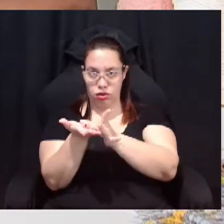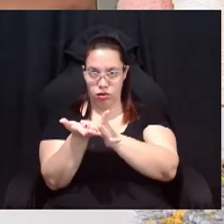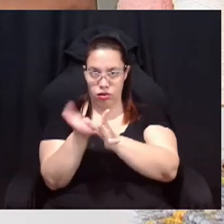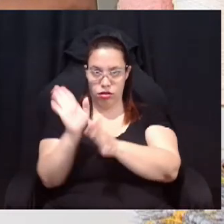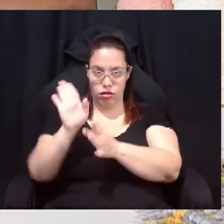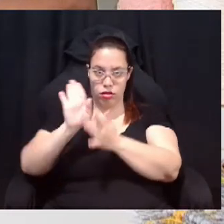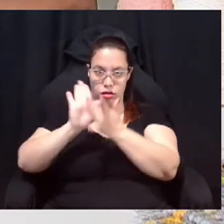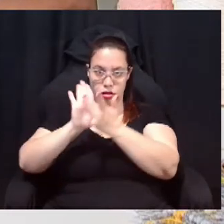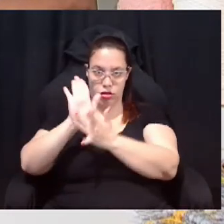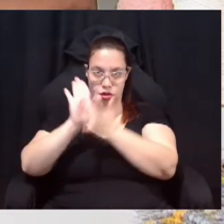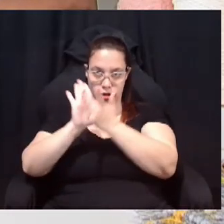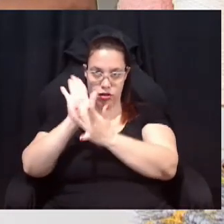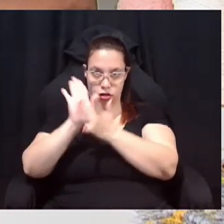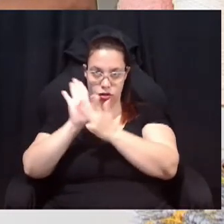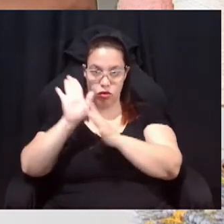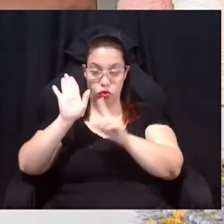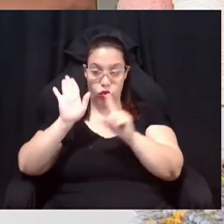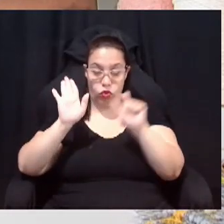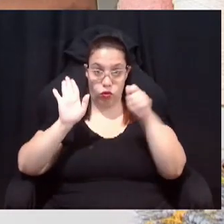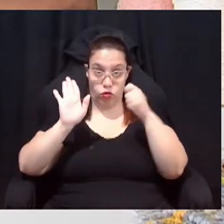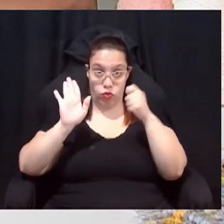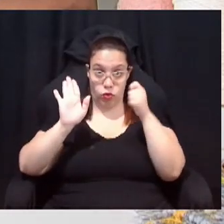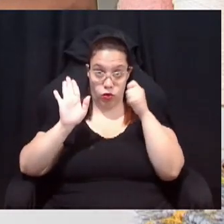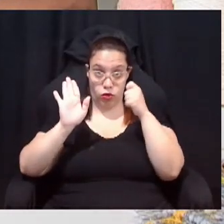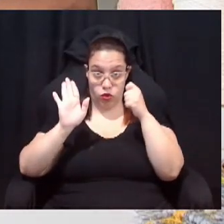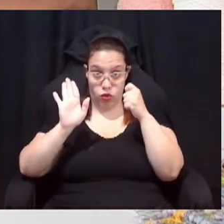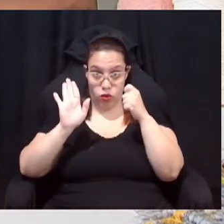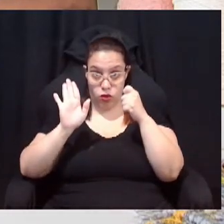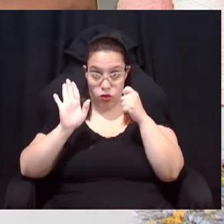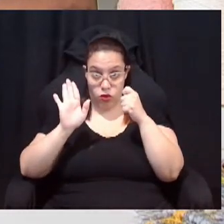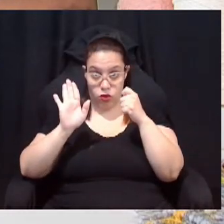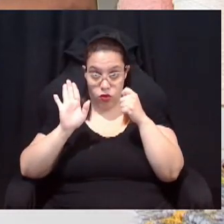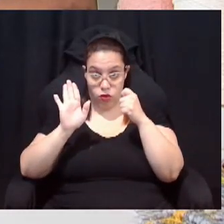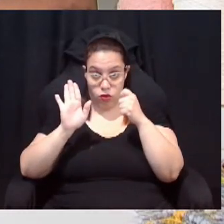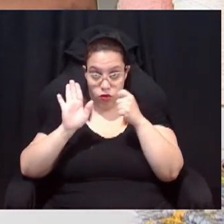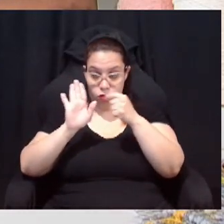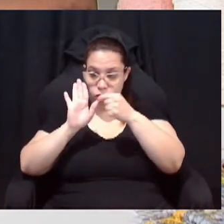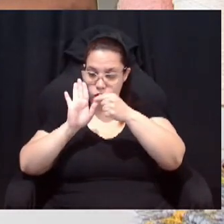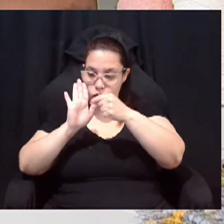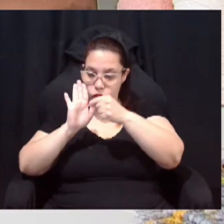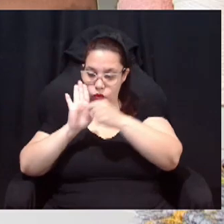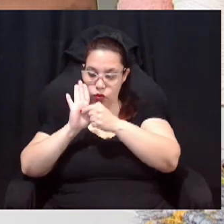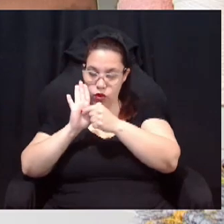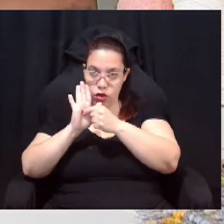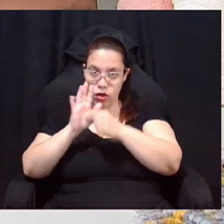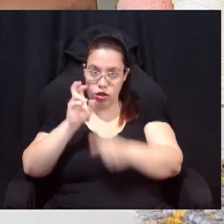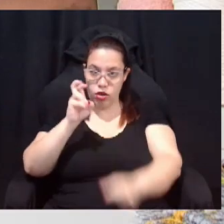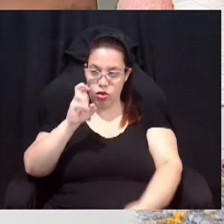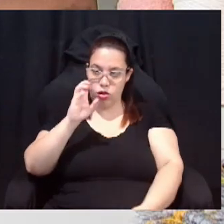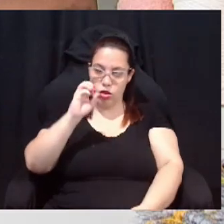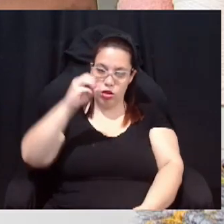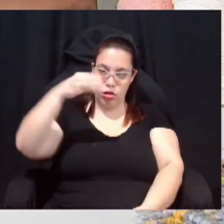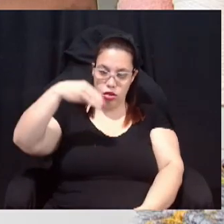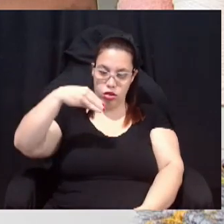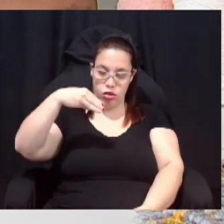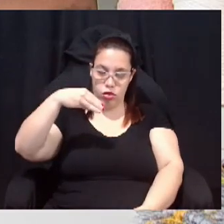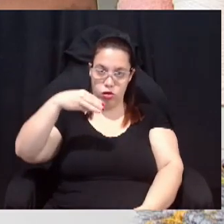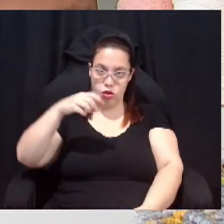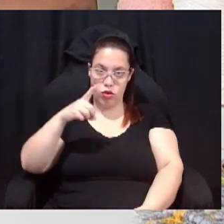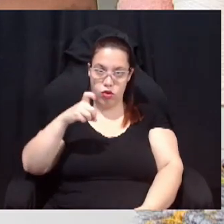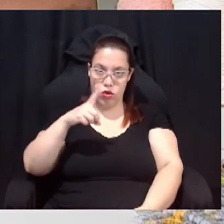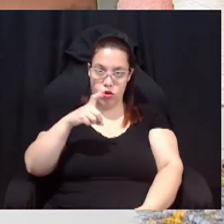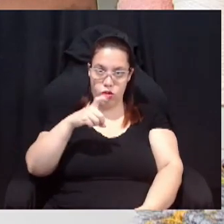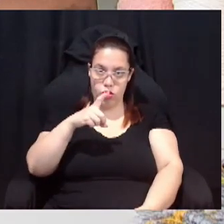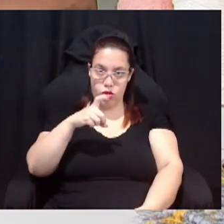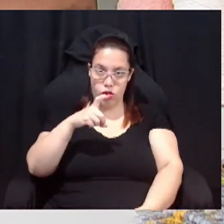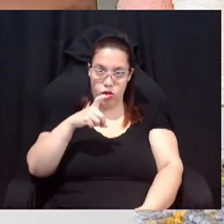com uma mão, com a outra eu vou encaixar uns 5 centímetros de sobrinha, uma pontinha assim,